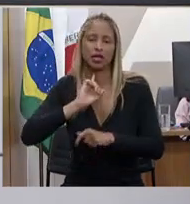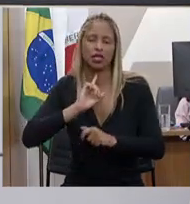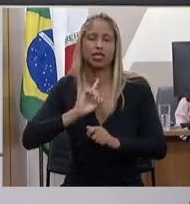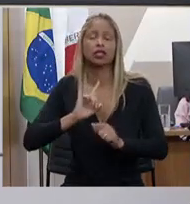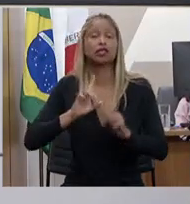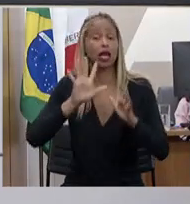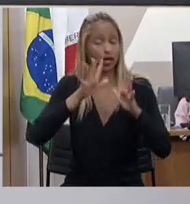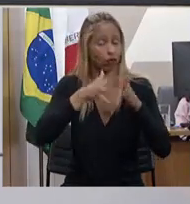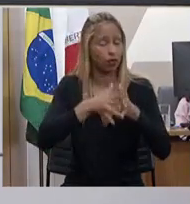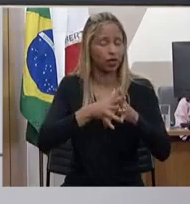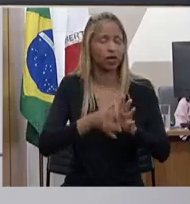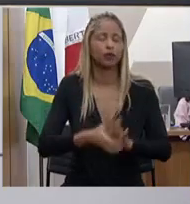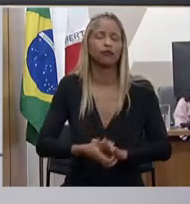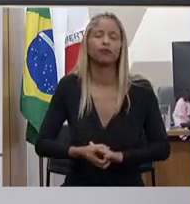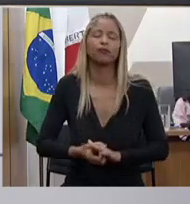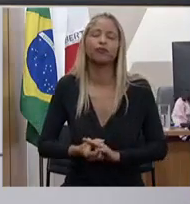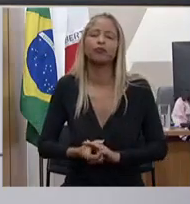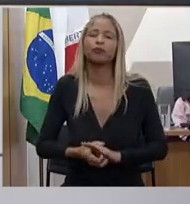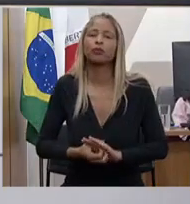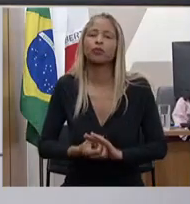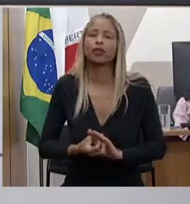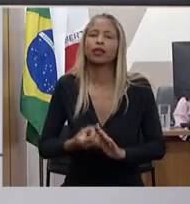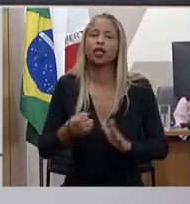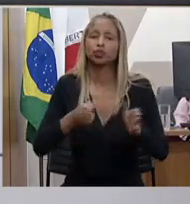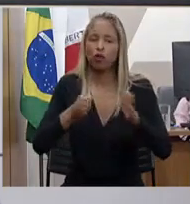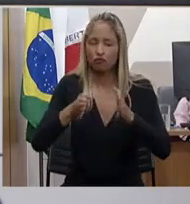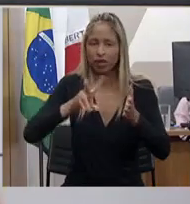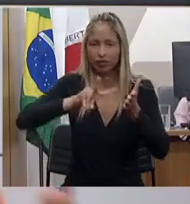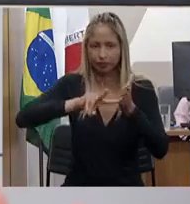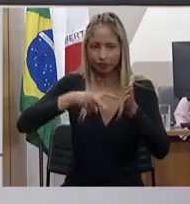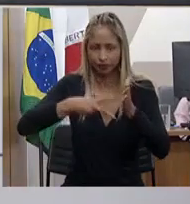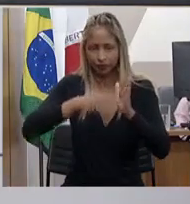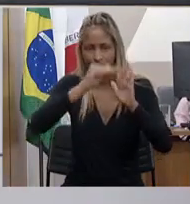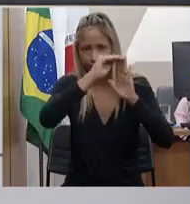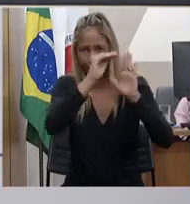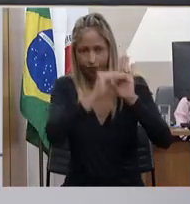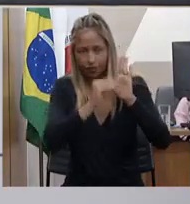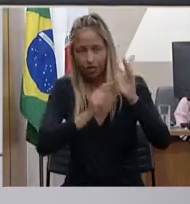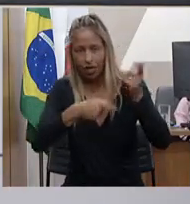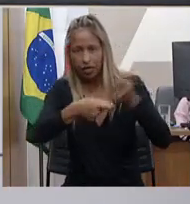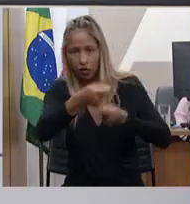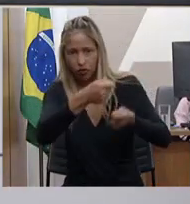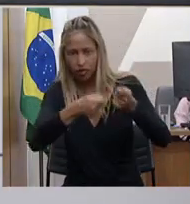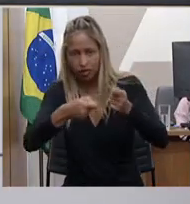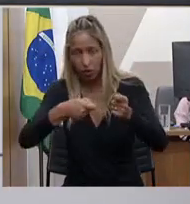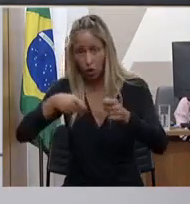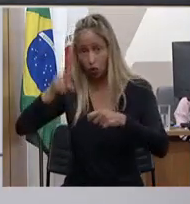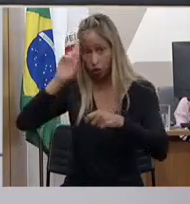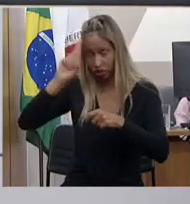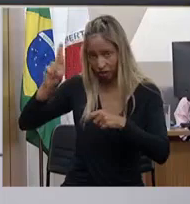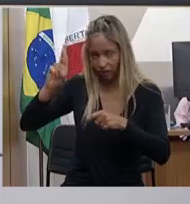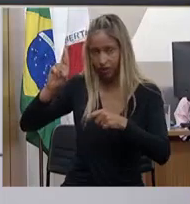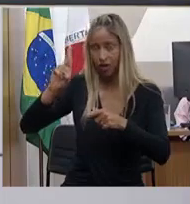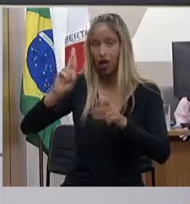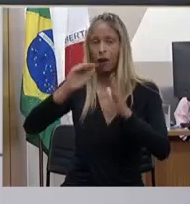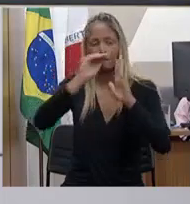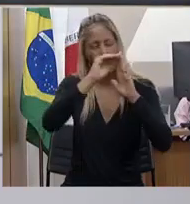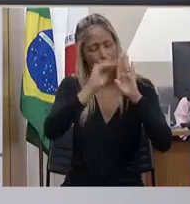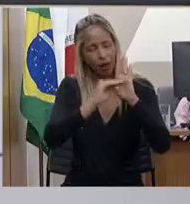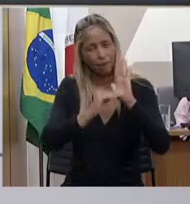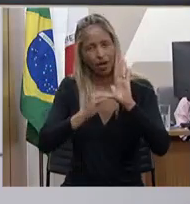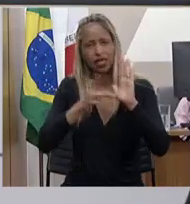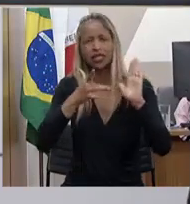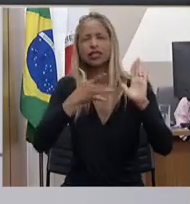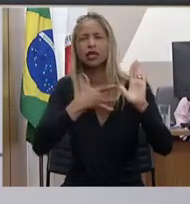complicada a gente quer do movimento sindical a gente monta aquela pauta de negociação com o patrão montam a pauta linda